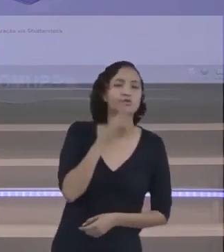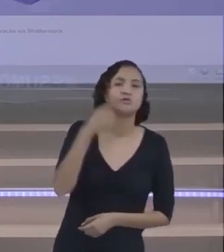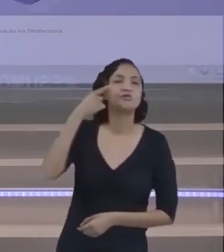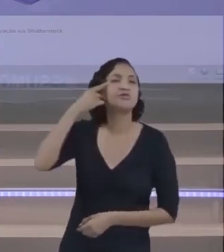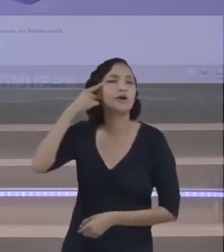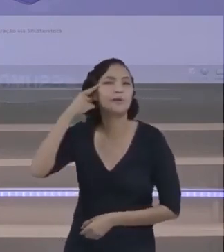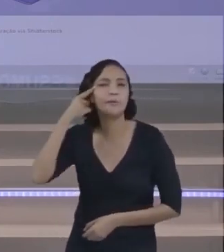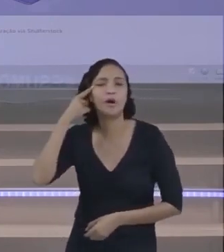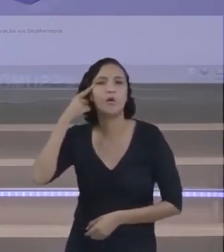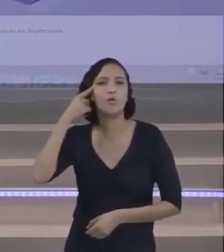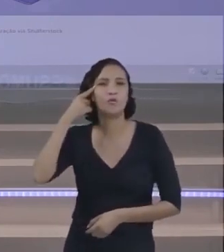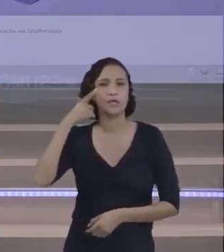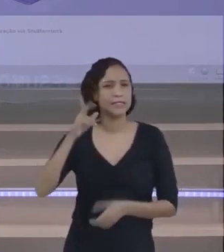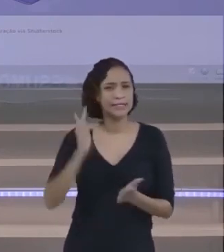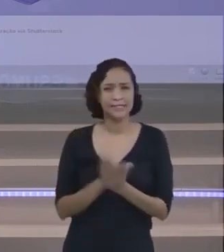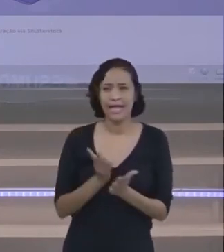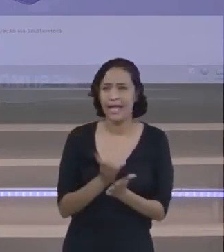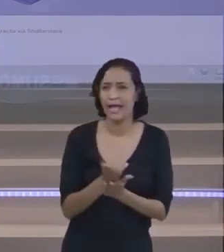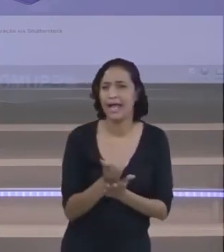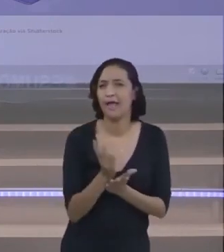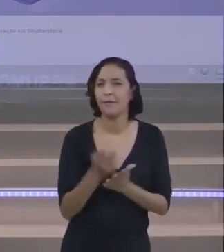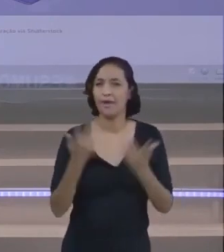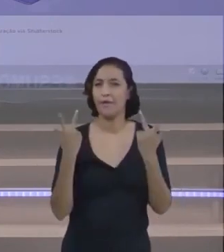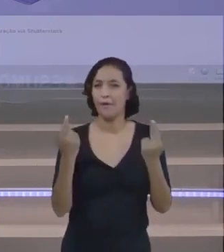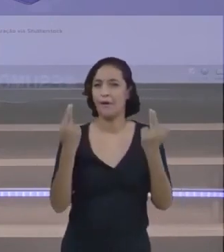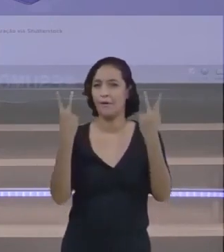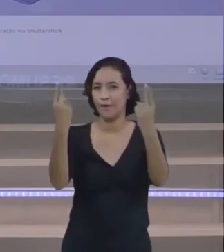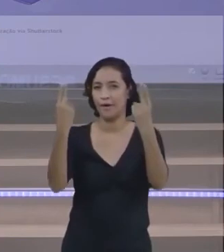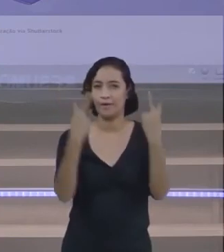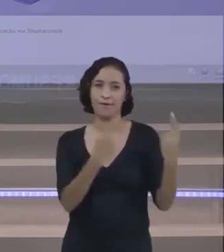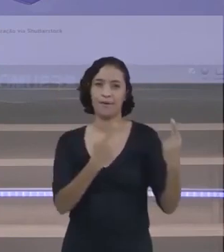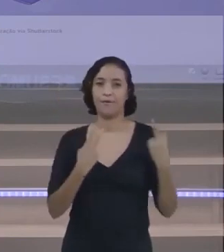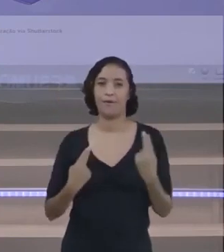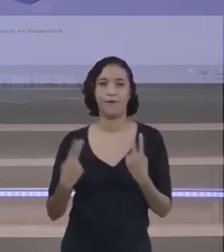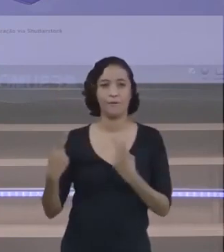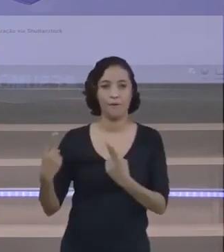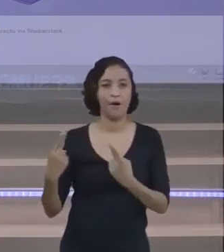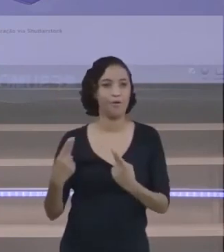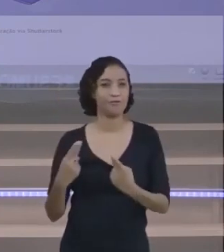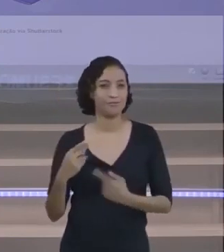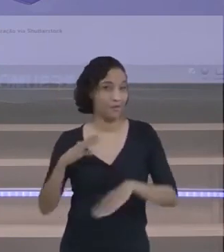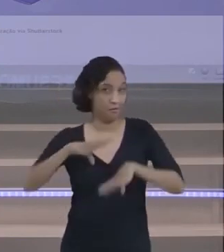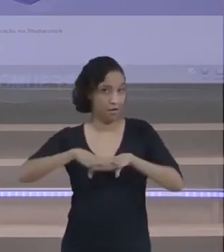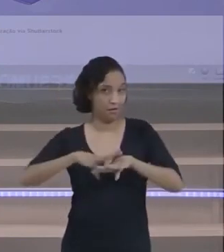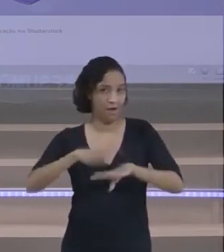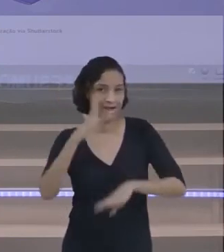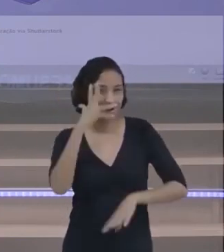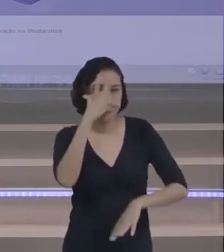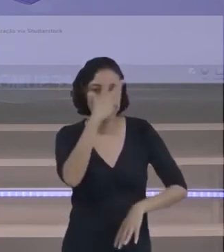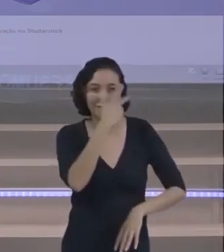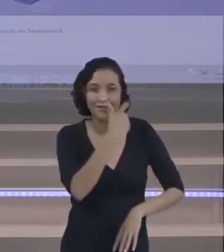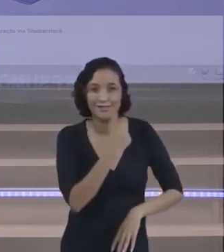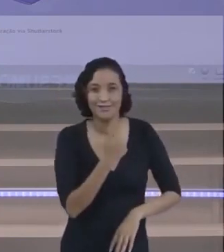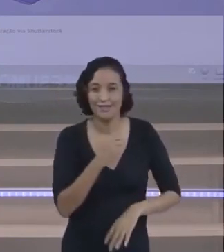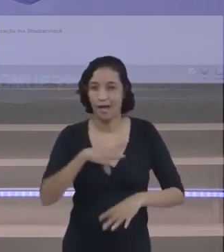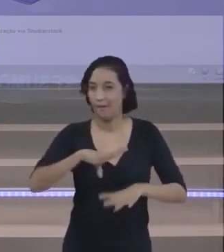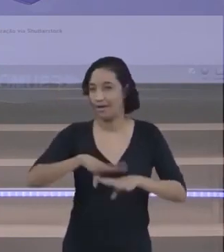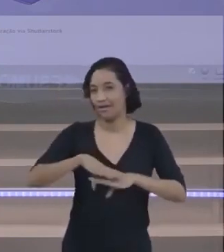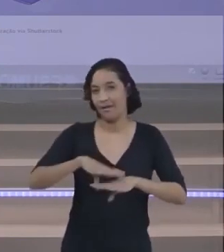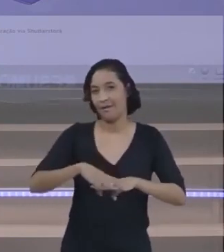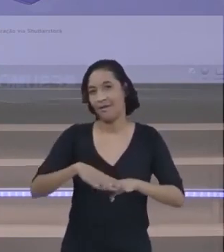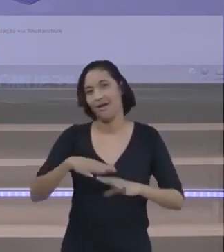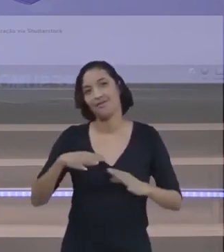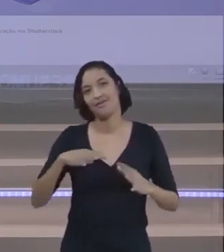qualquer lugar, 1 metro é igual a 100 centímetros. Olha como matemática é linda, é a linguagem